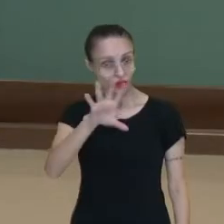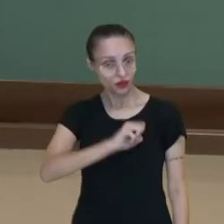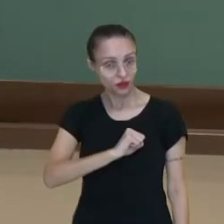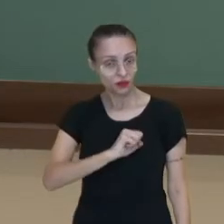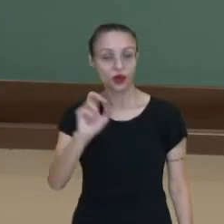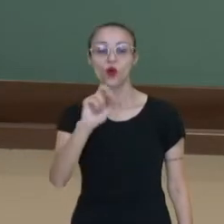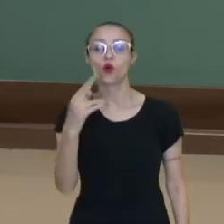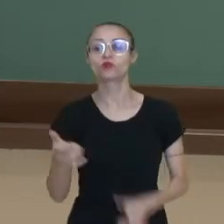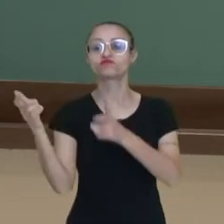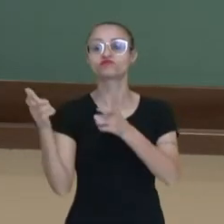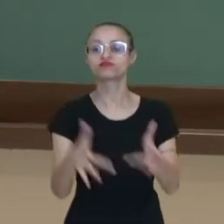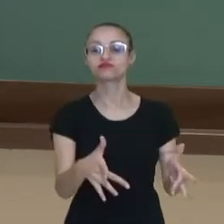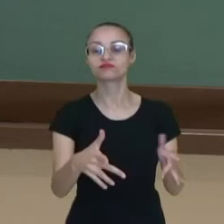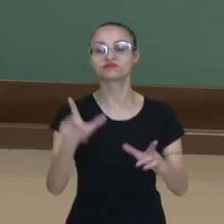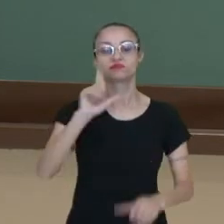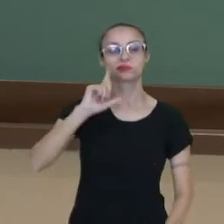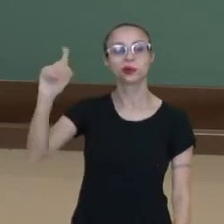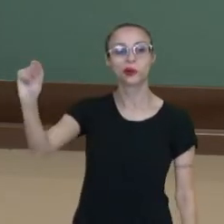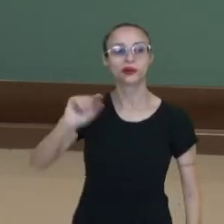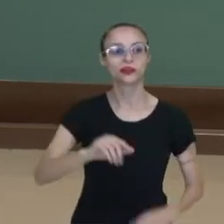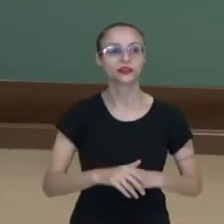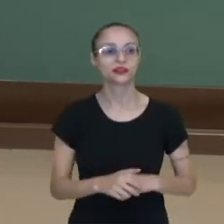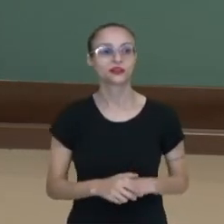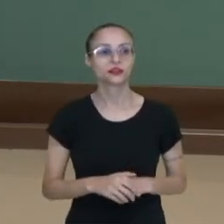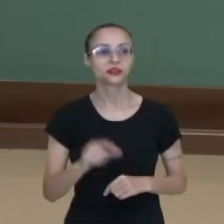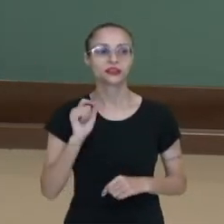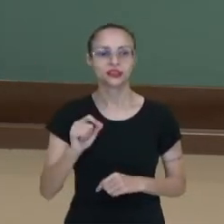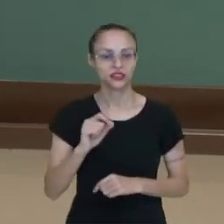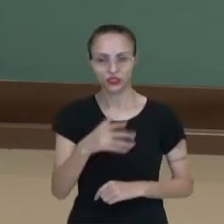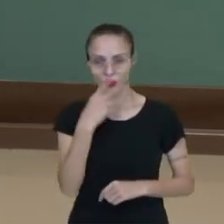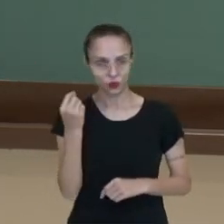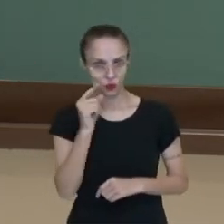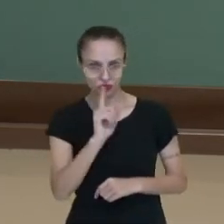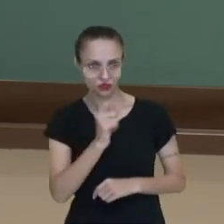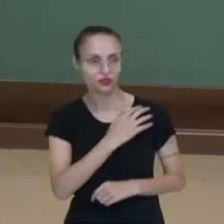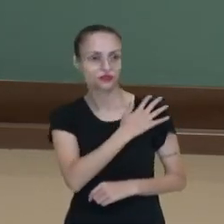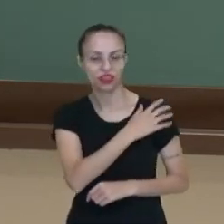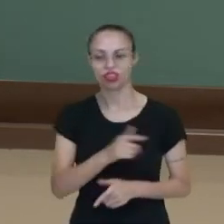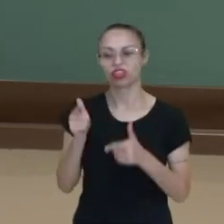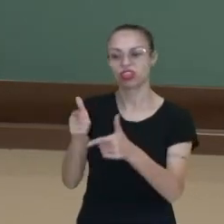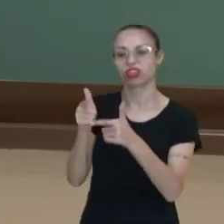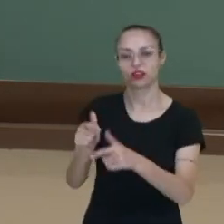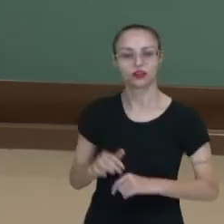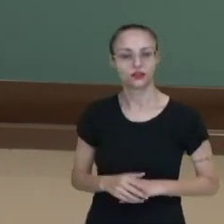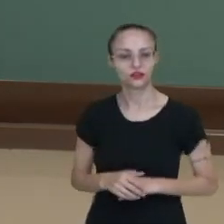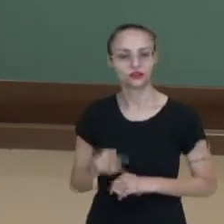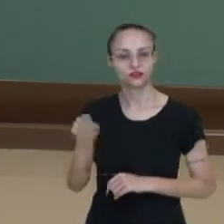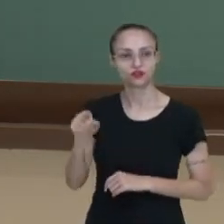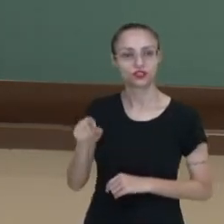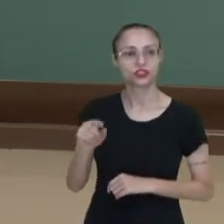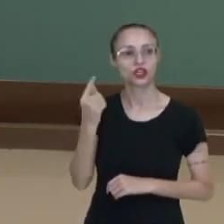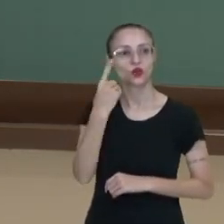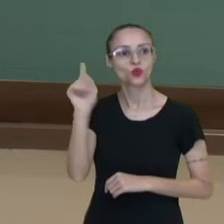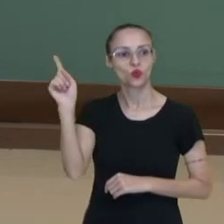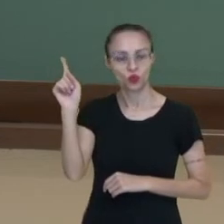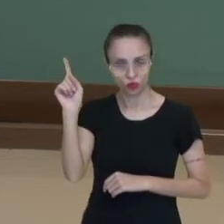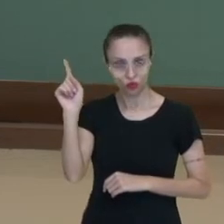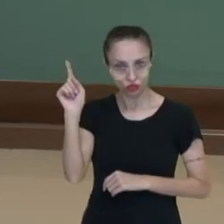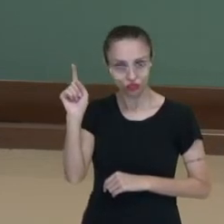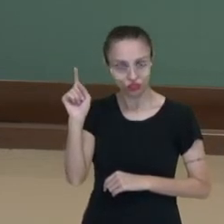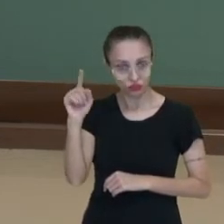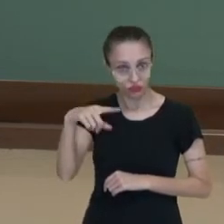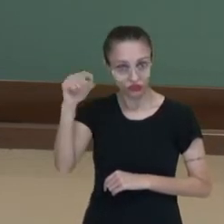ou deixe-o. Ao pessoal que teve que ir para o exílio, que não gostava da ditadura, eles tiravam sarro, dizendo o último que sair, que apaga a luz e